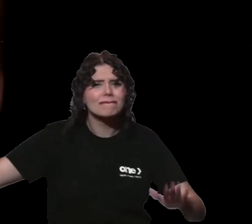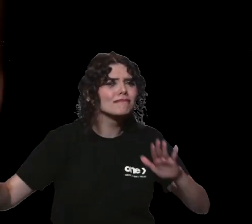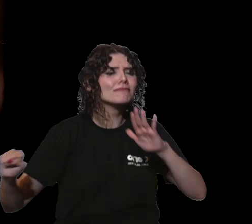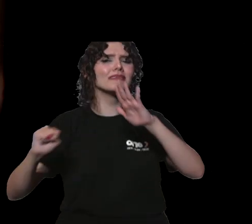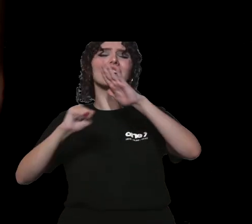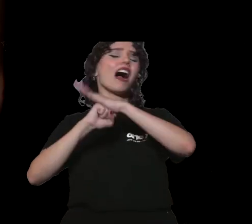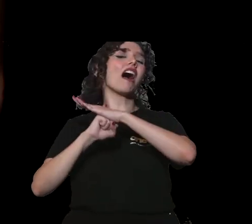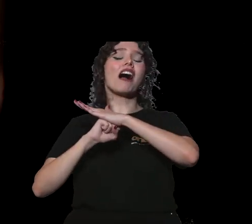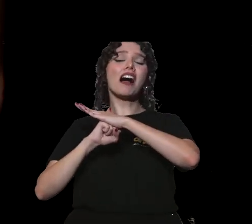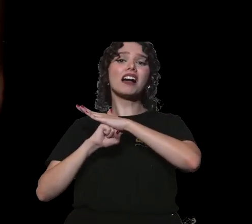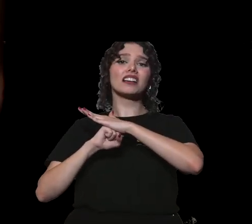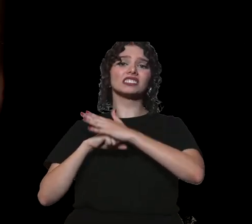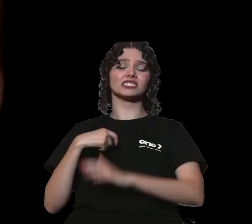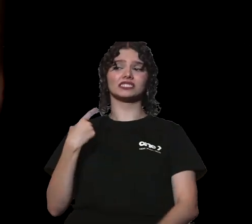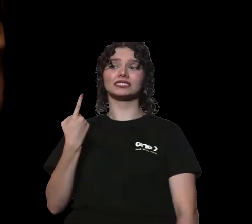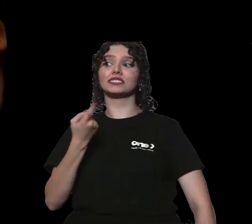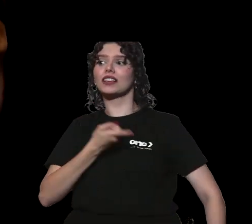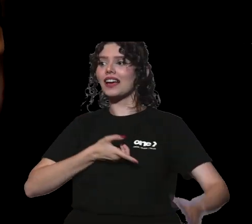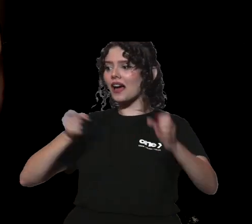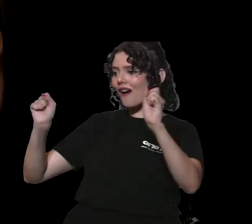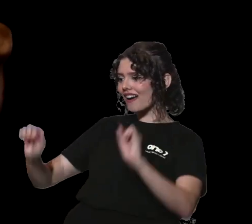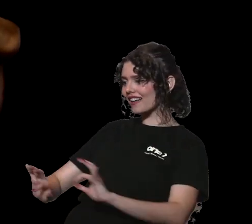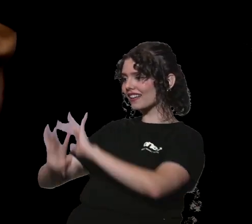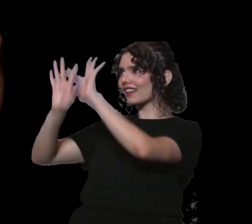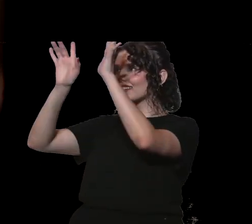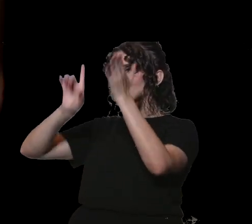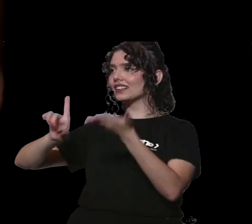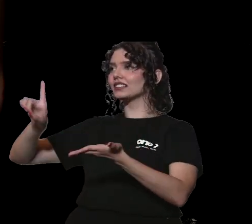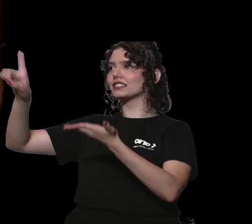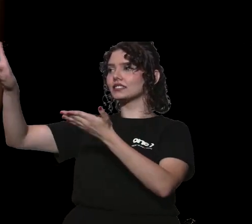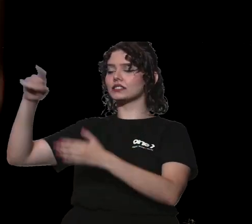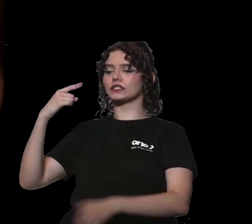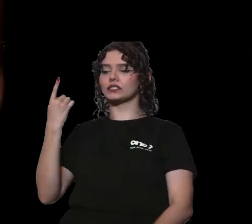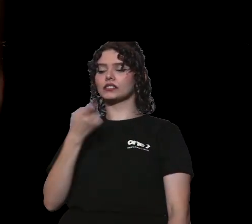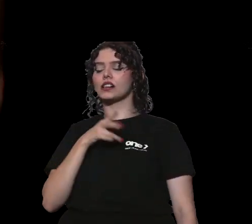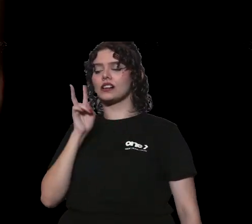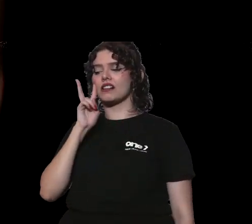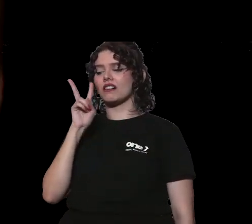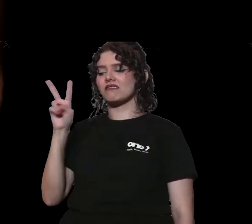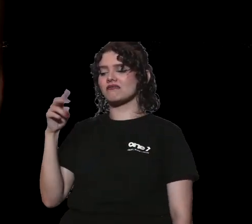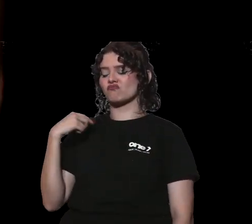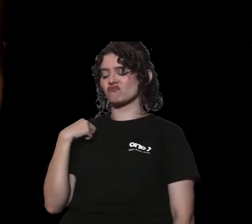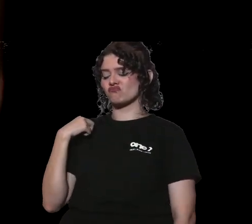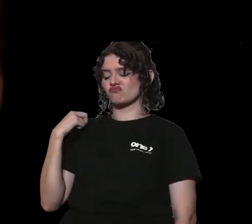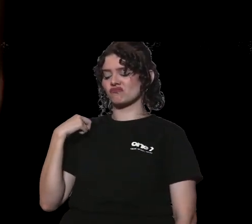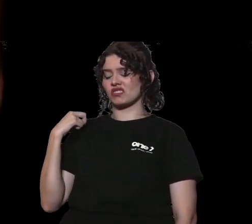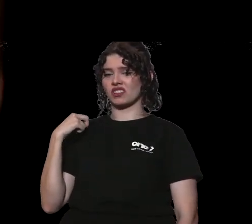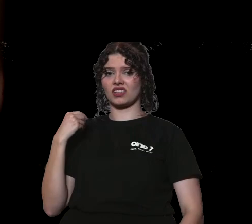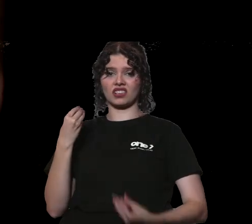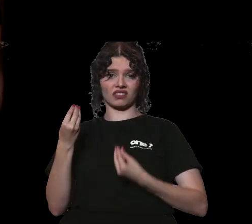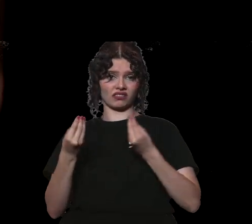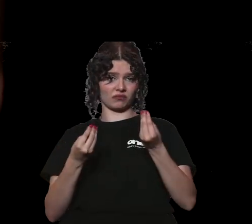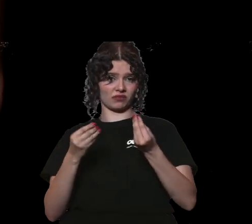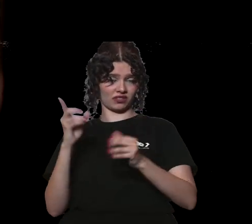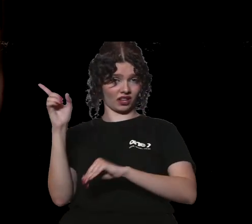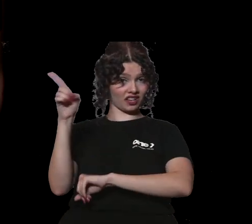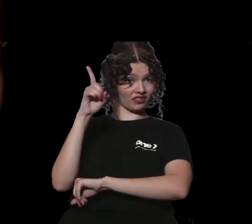de Deus, e nós, ao invés de glorificarmos a Deus, vamos ficar olhando para a roupa do Davi e como ele está